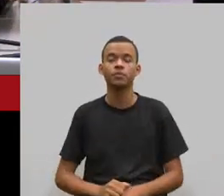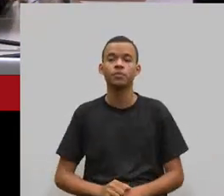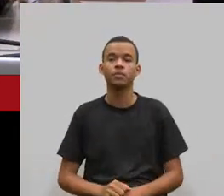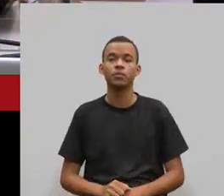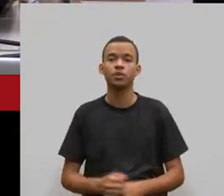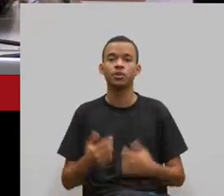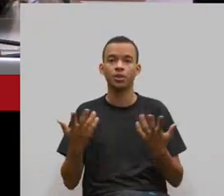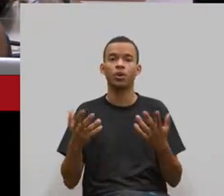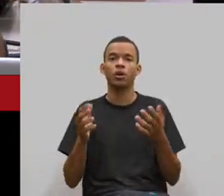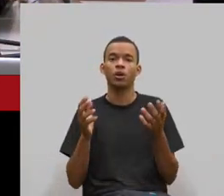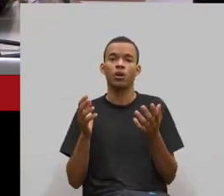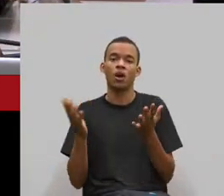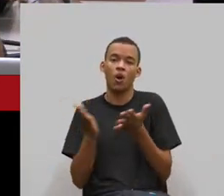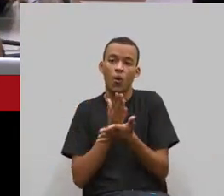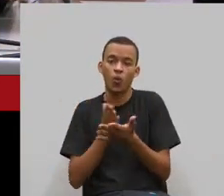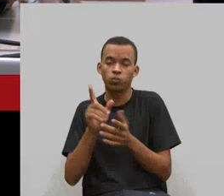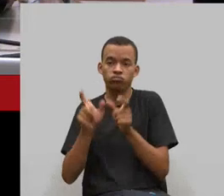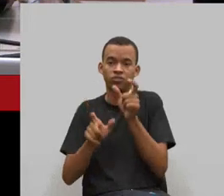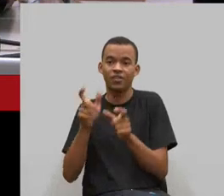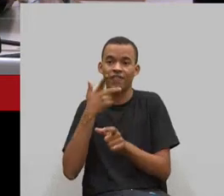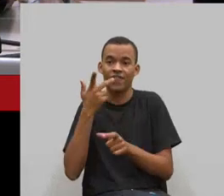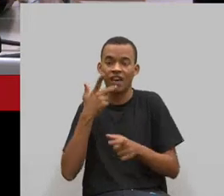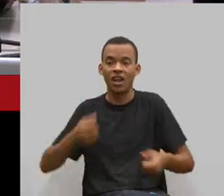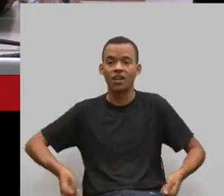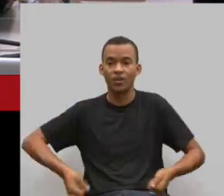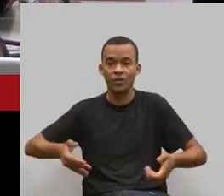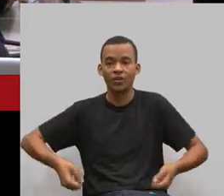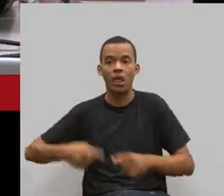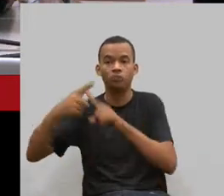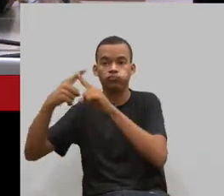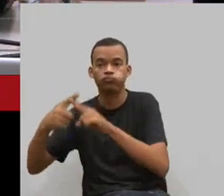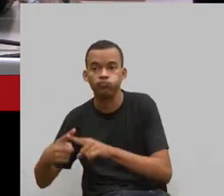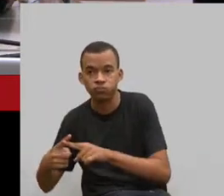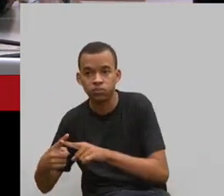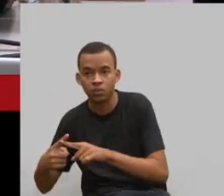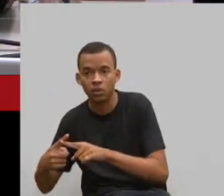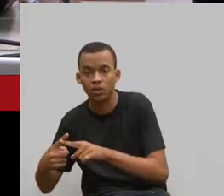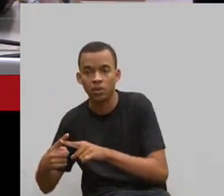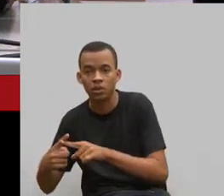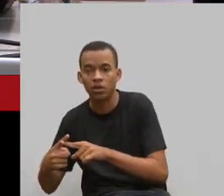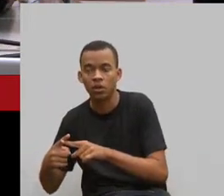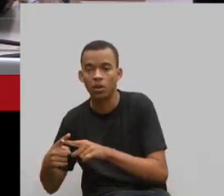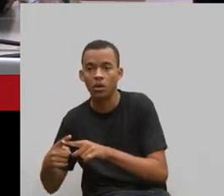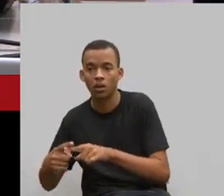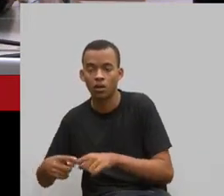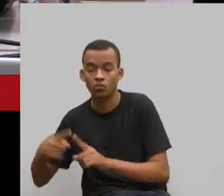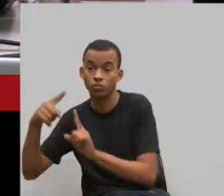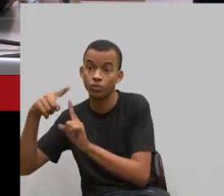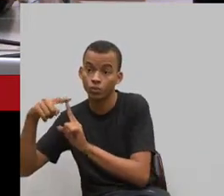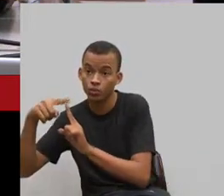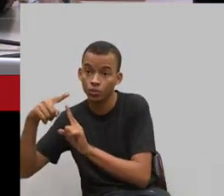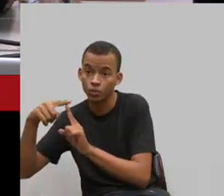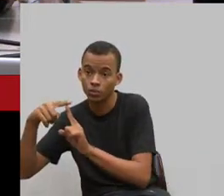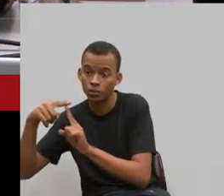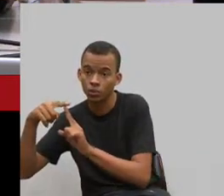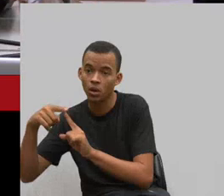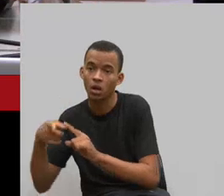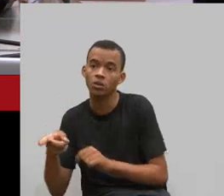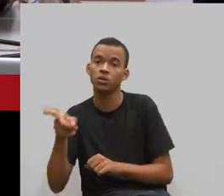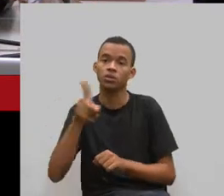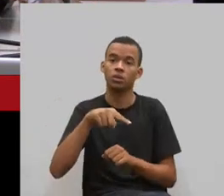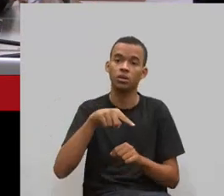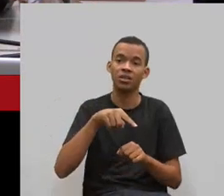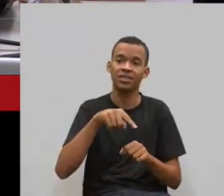em que se faz a corrida é diferente da cadeira de rodas que se faz o ciclismo então o esporte Traz essa